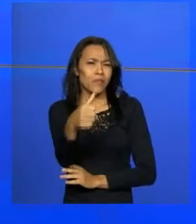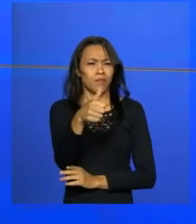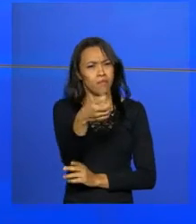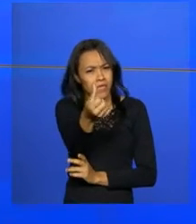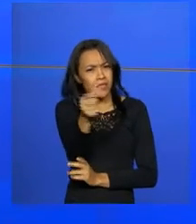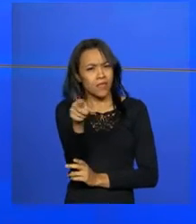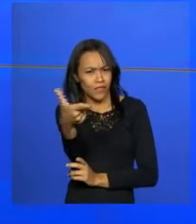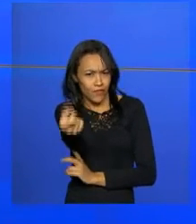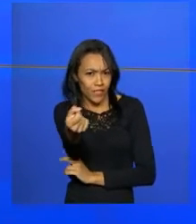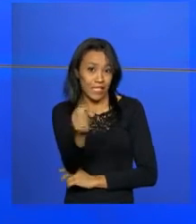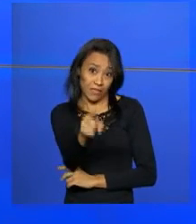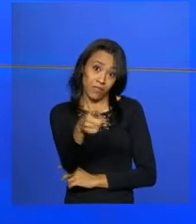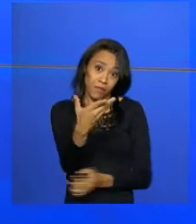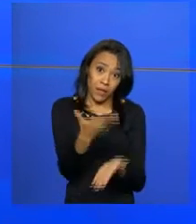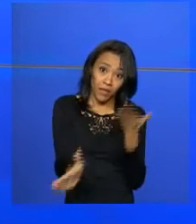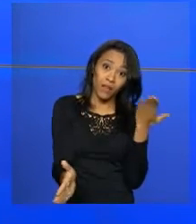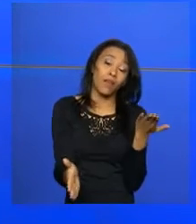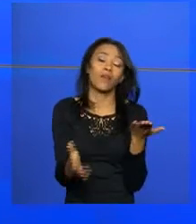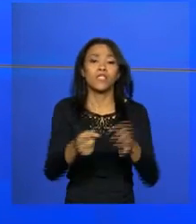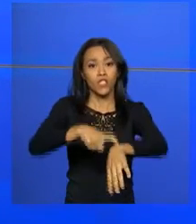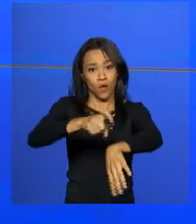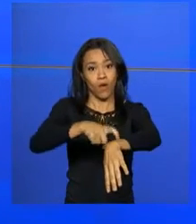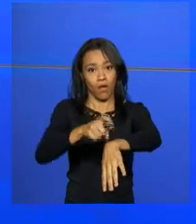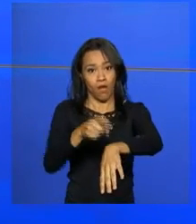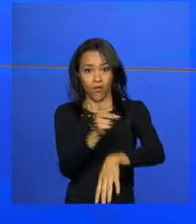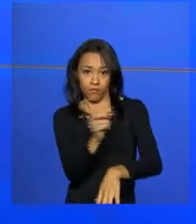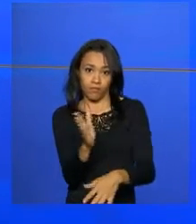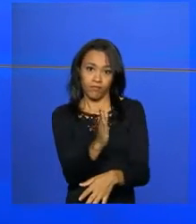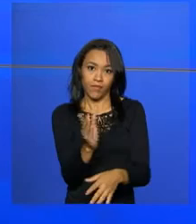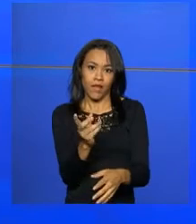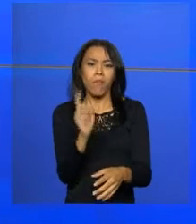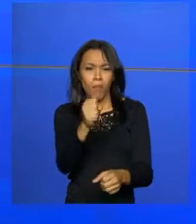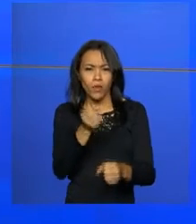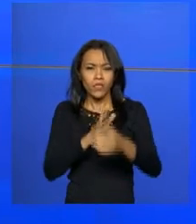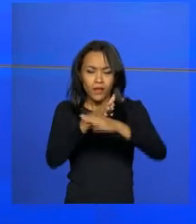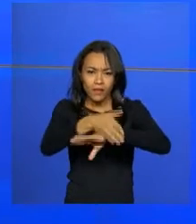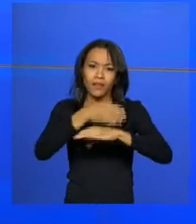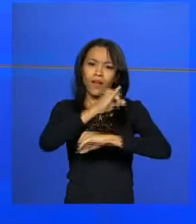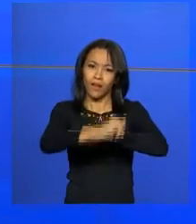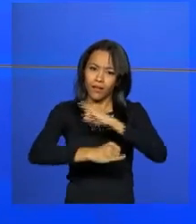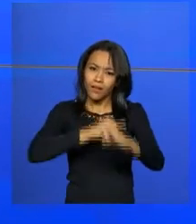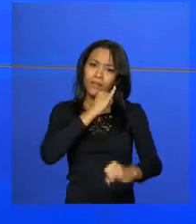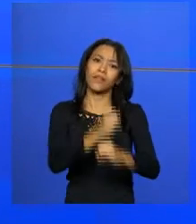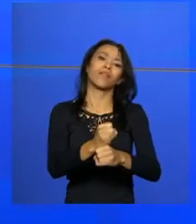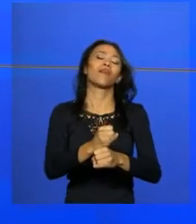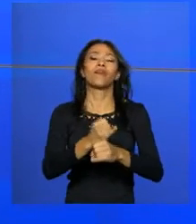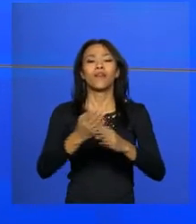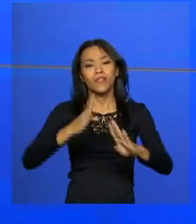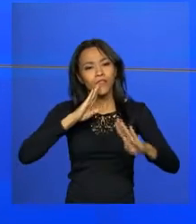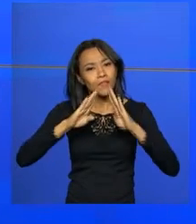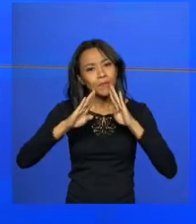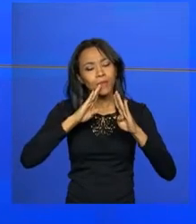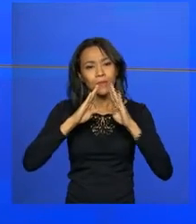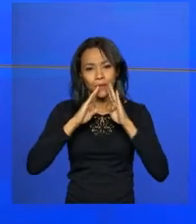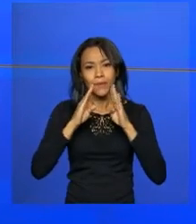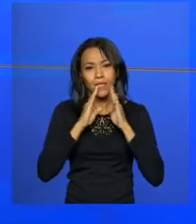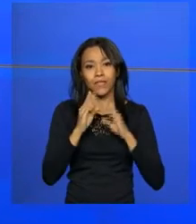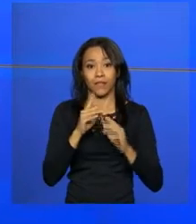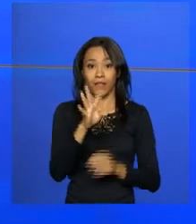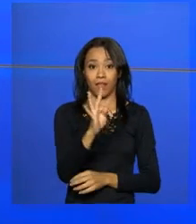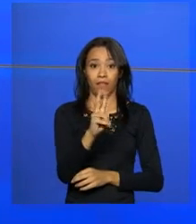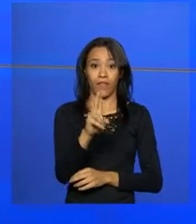às seis e 20 se você perder esses horários de exibição acesso em nossas redes sociais acesse nosso facebook da tvnbr